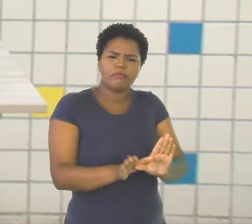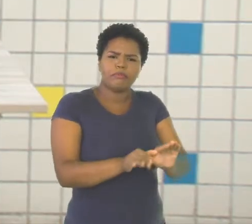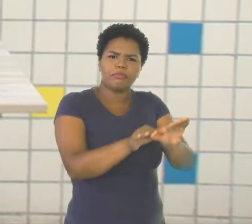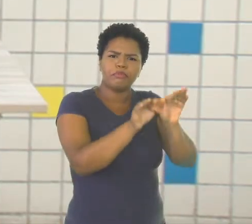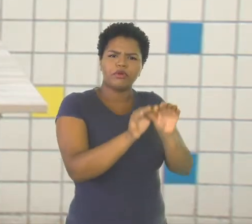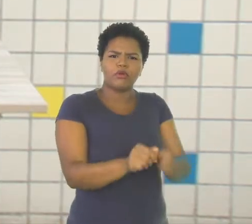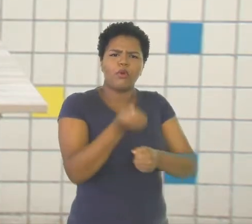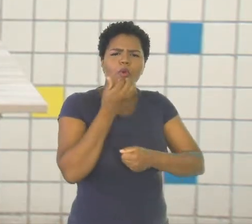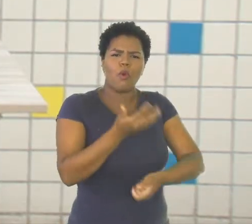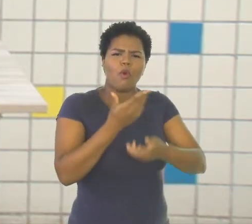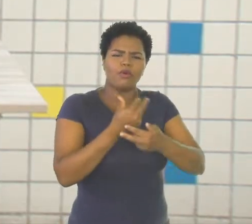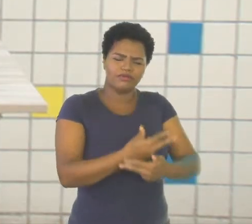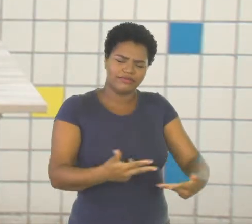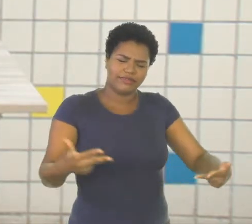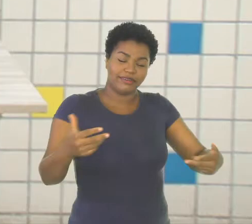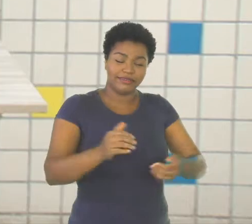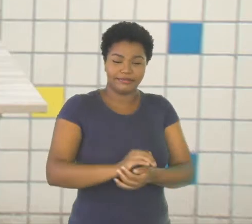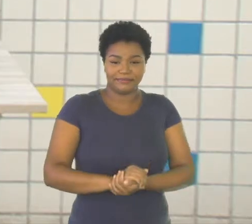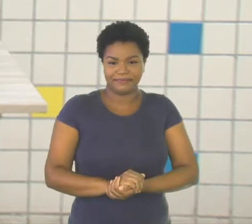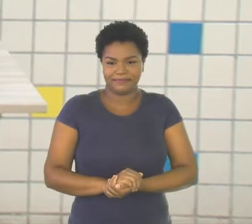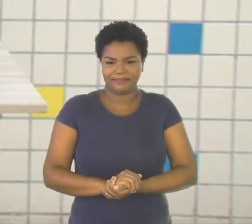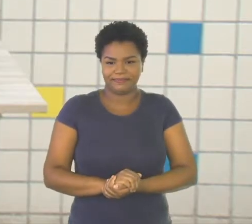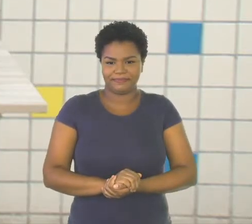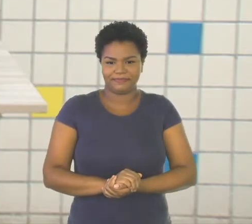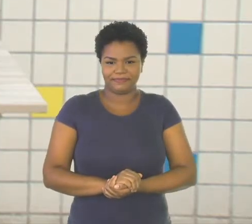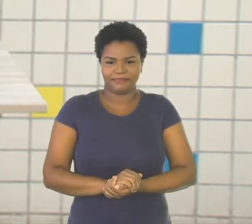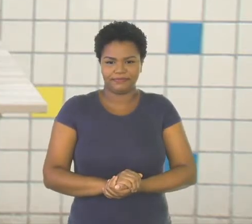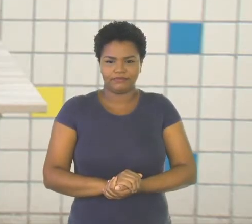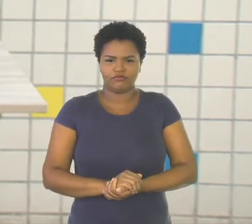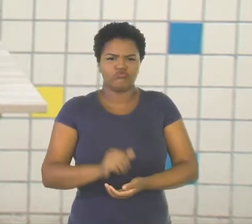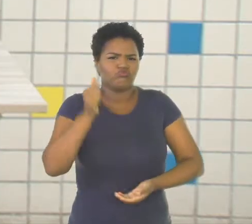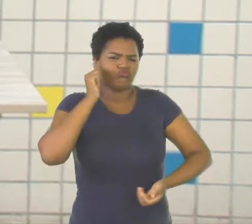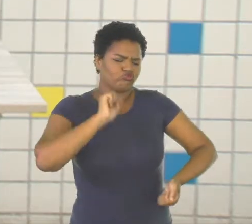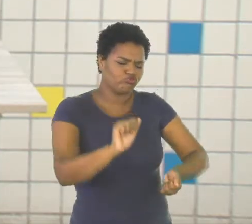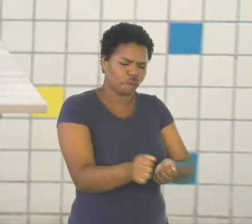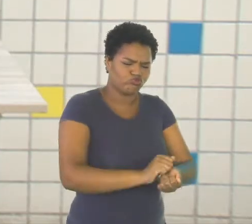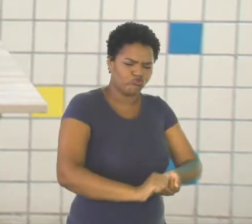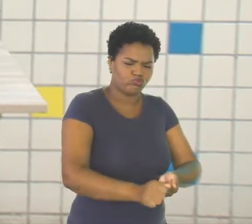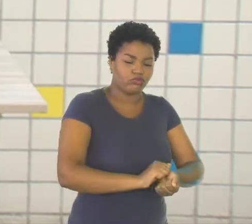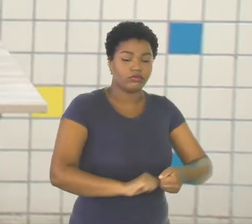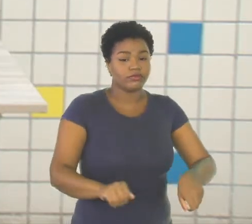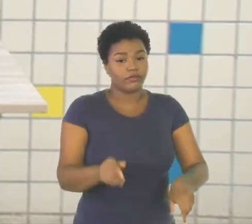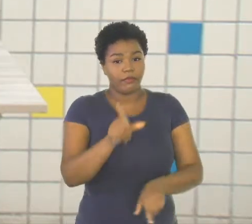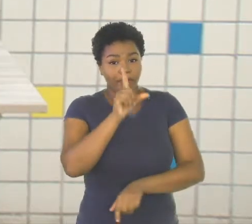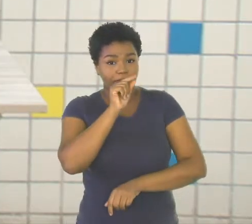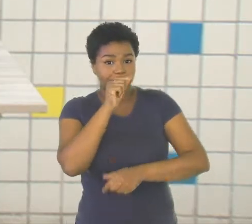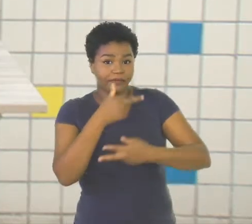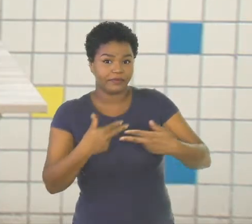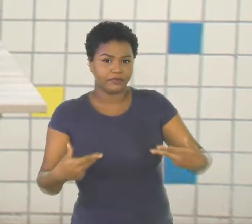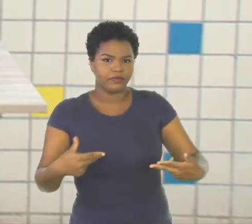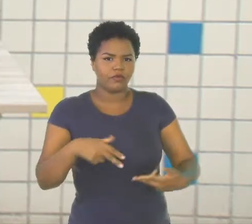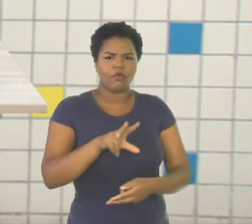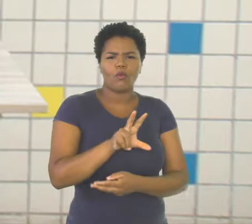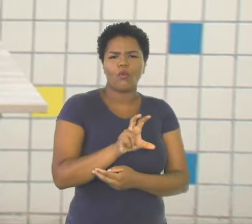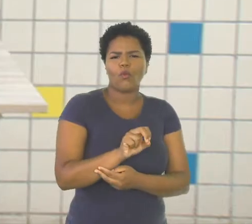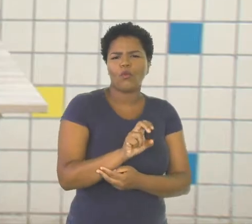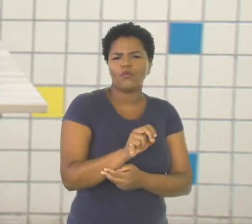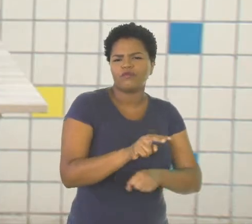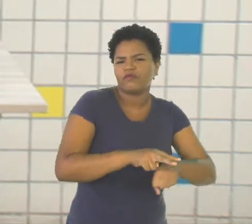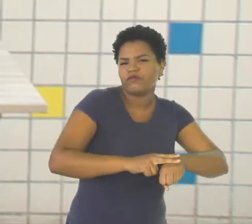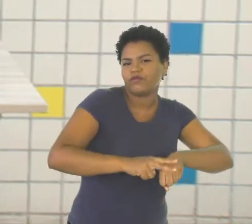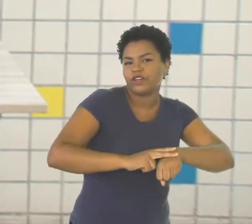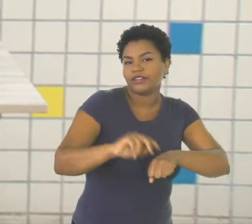de muitas cores. Lavadeiras e passarinhos. Ovos verdes